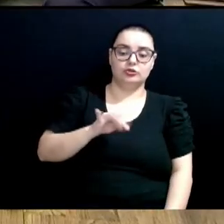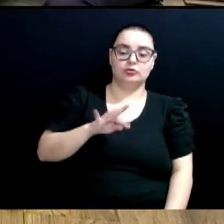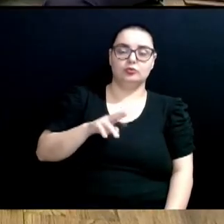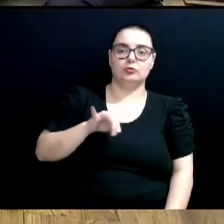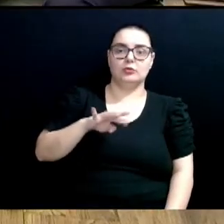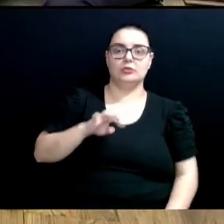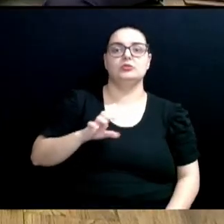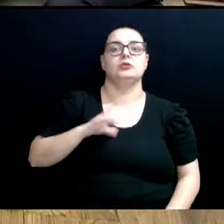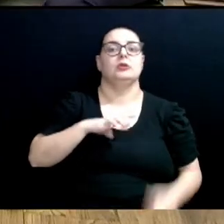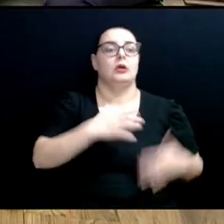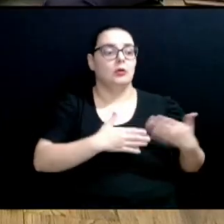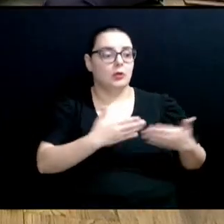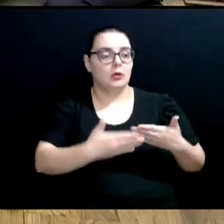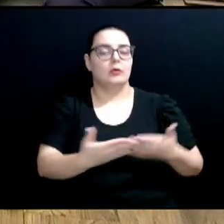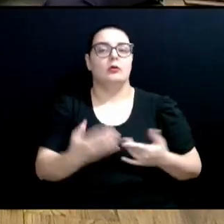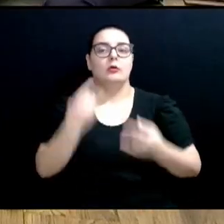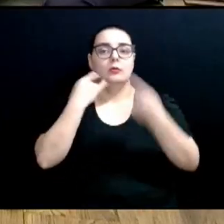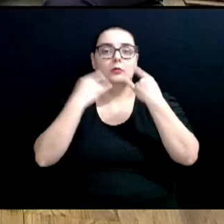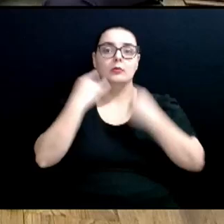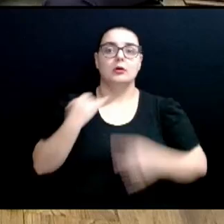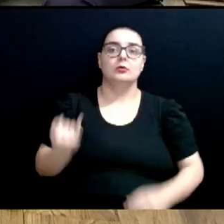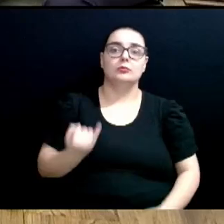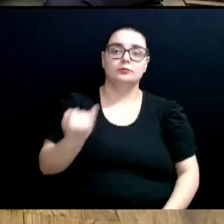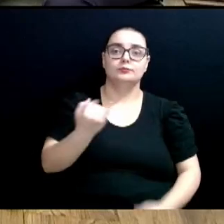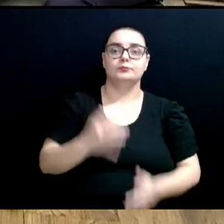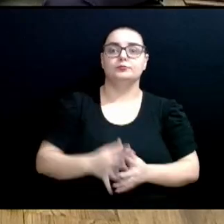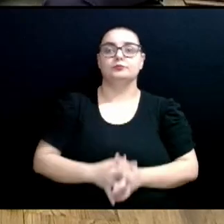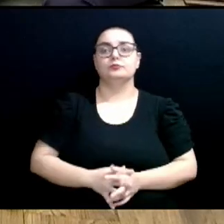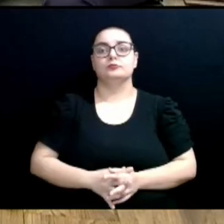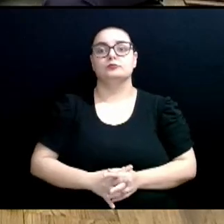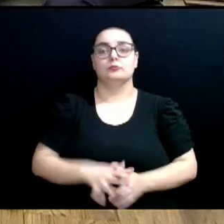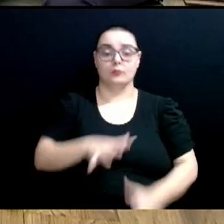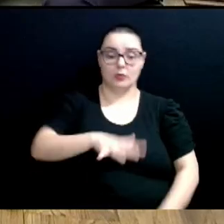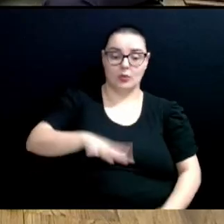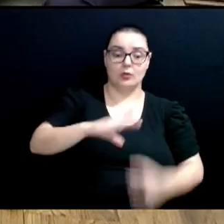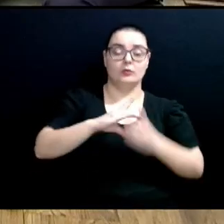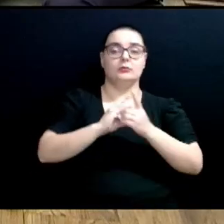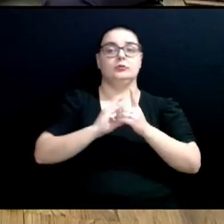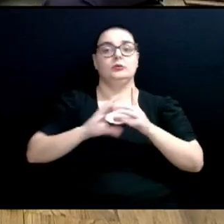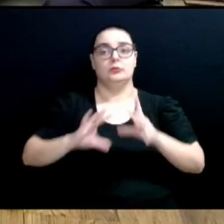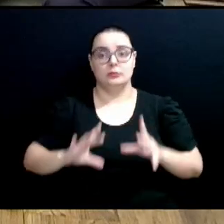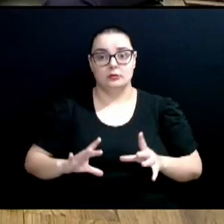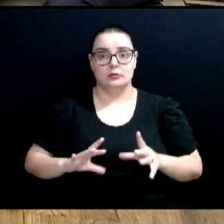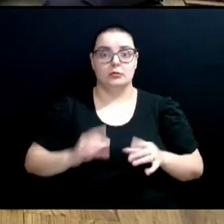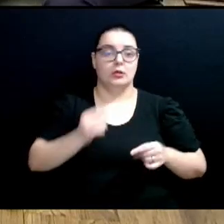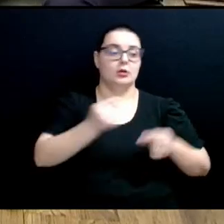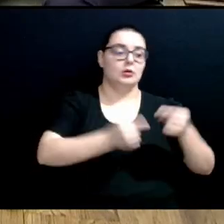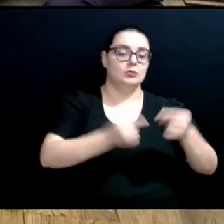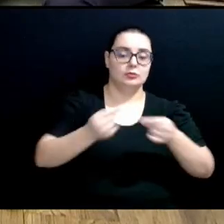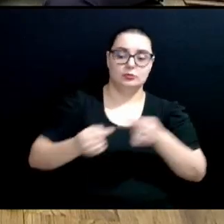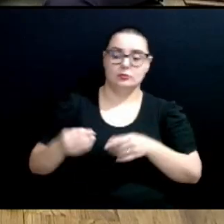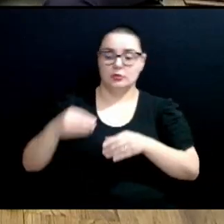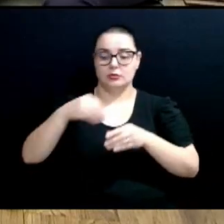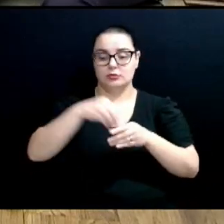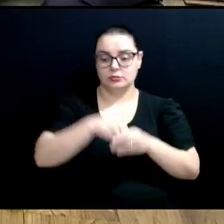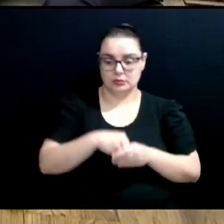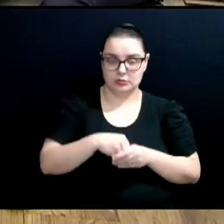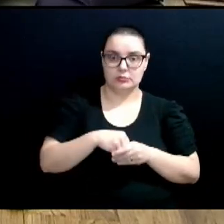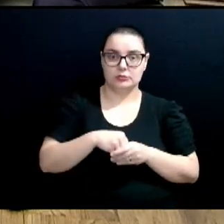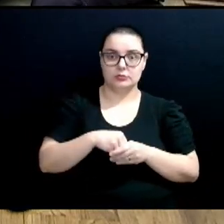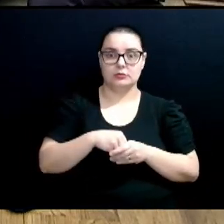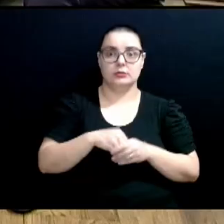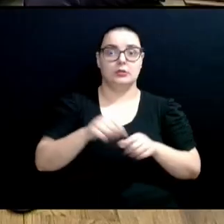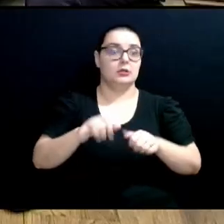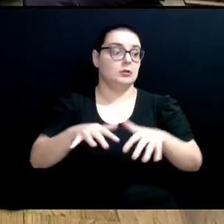muito interessante de um ambiente realmente democrático, de debate interno, as audiências